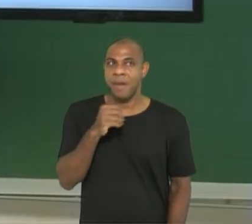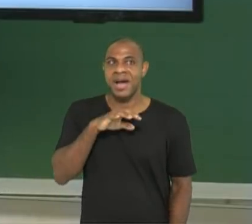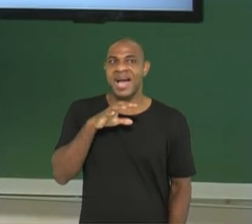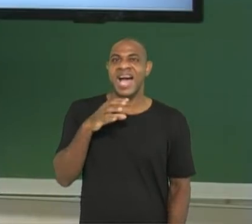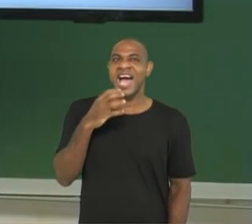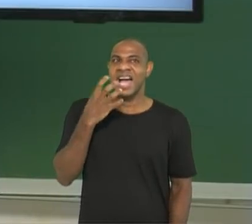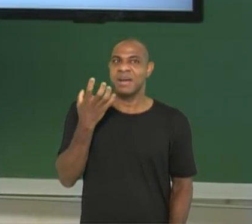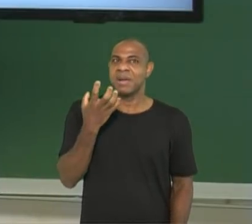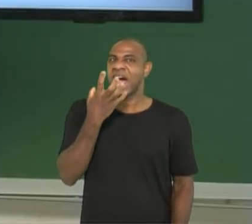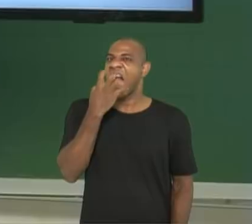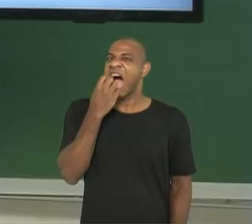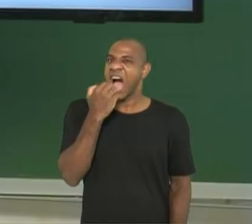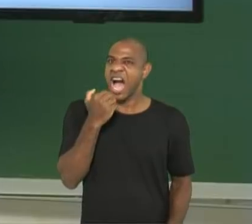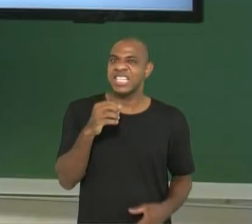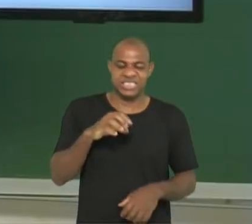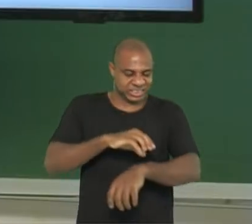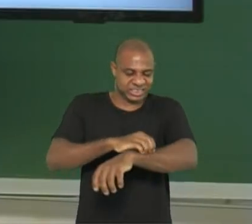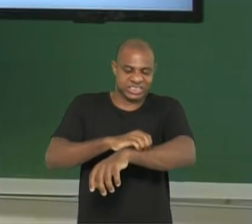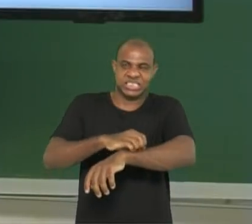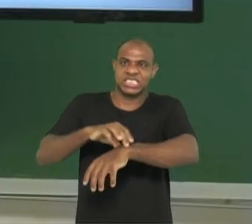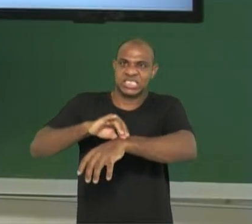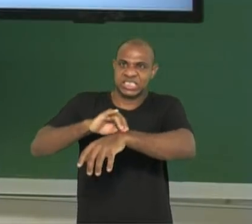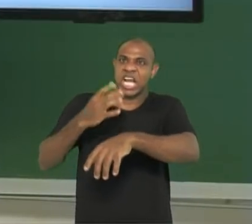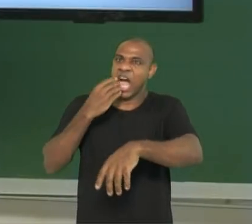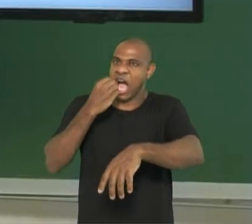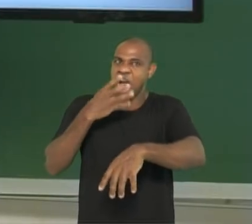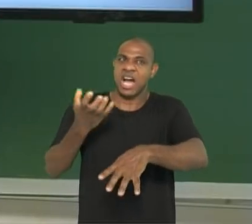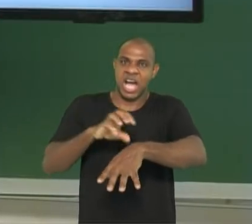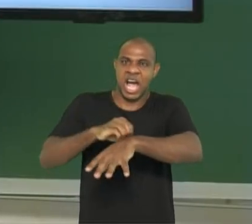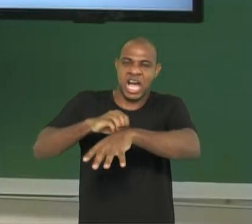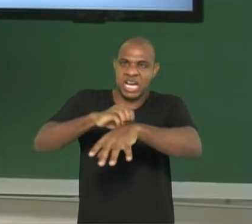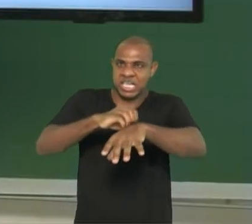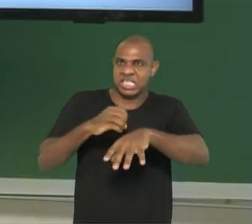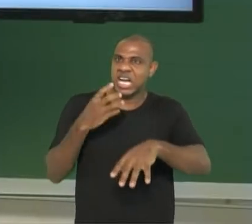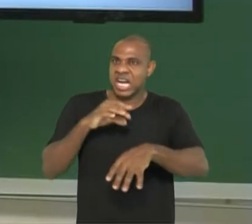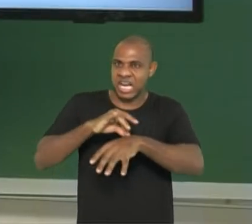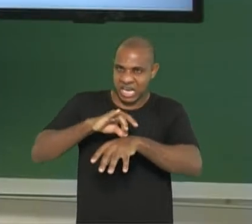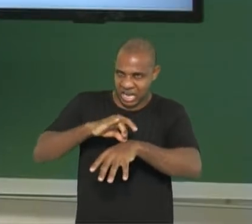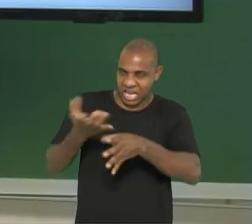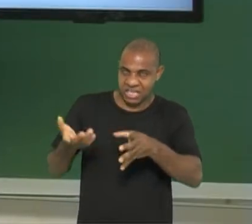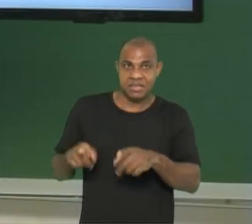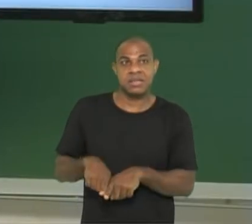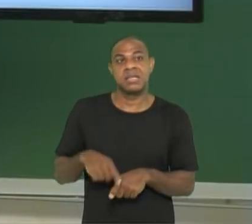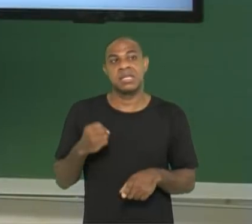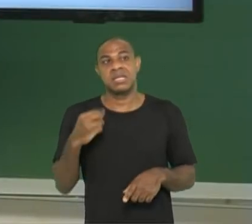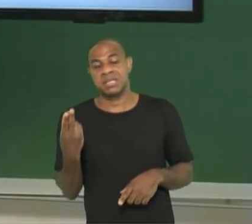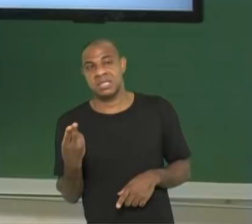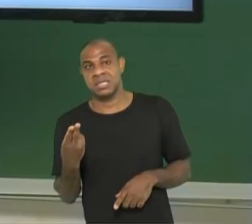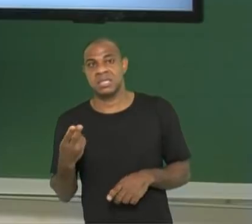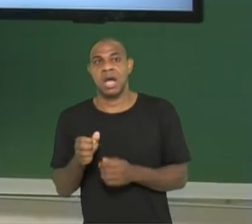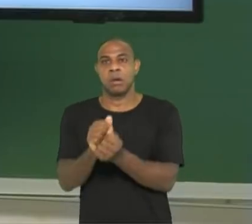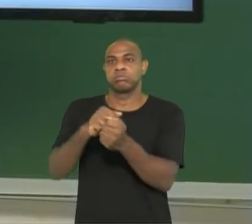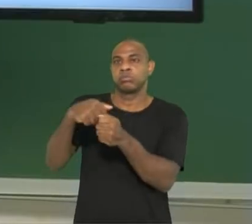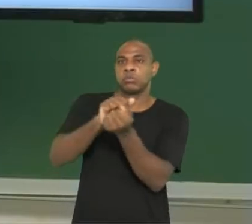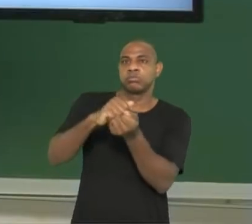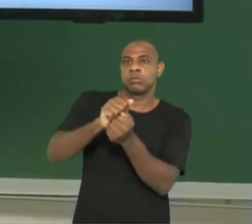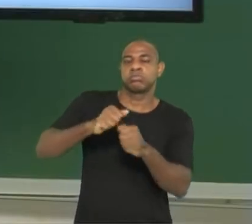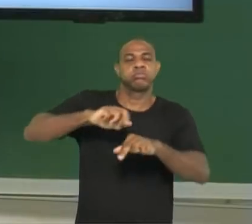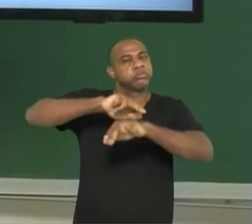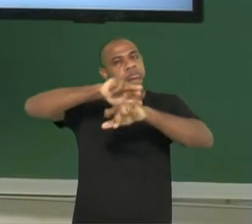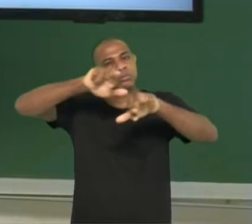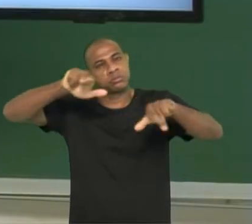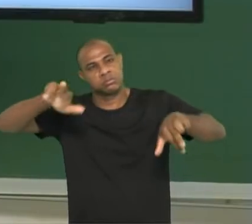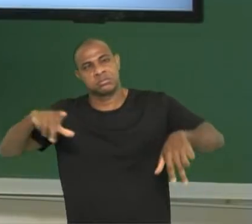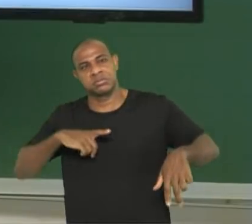para rasgar a carne. Se ele for insetívoro, ele vai ter dentes que conseguem furar o exoesqueleto de insetos. Se